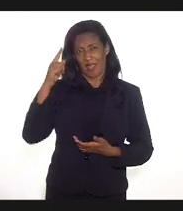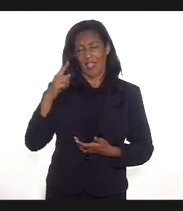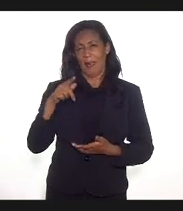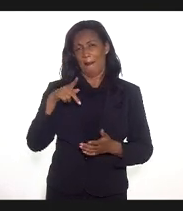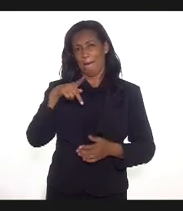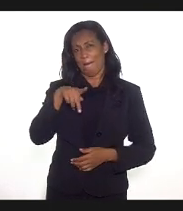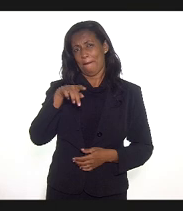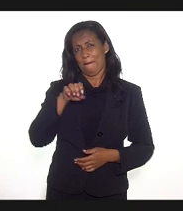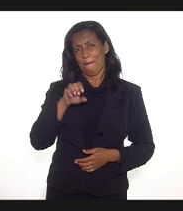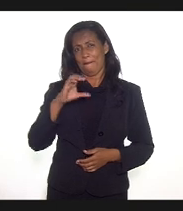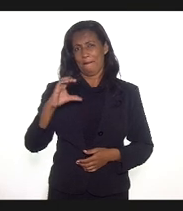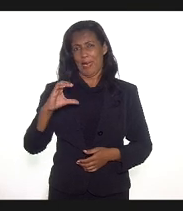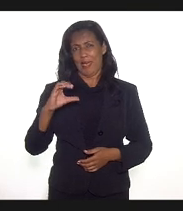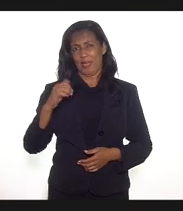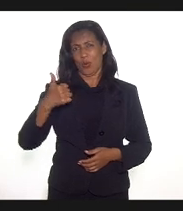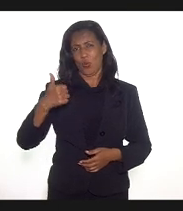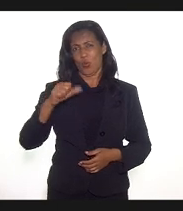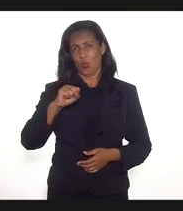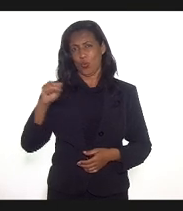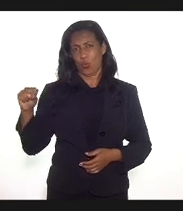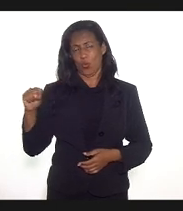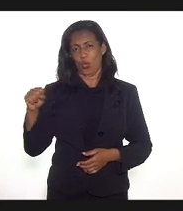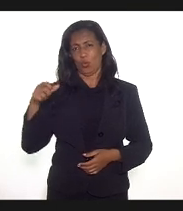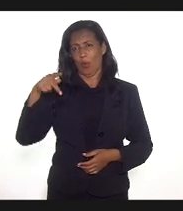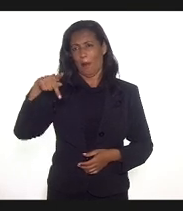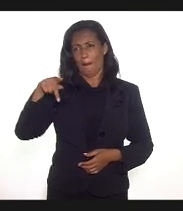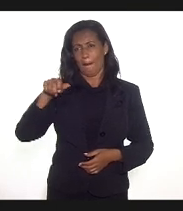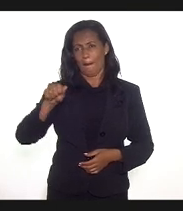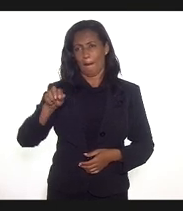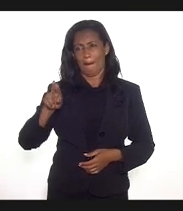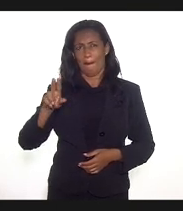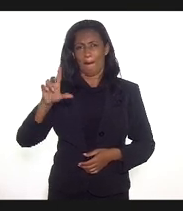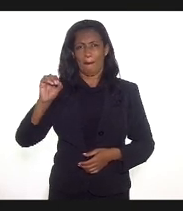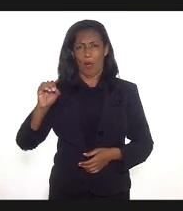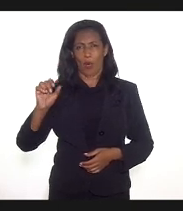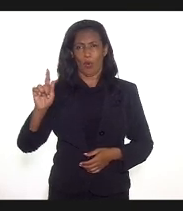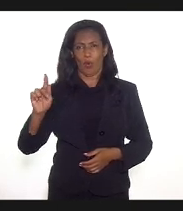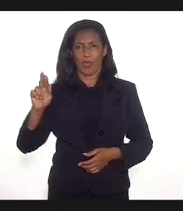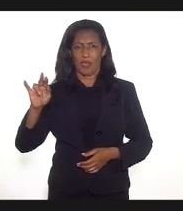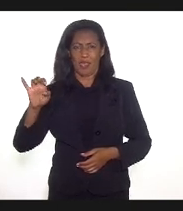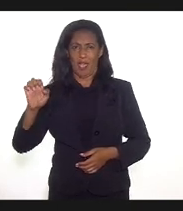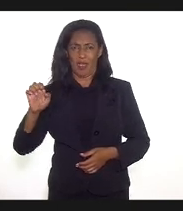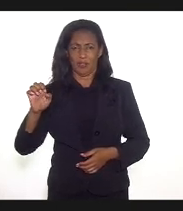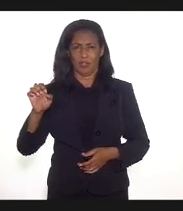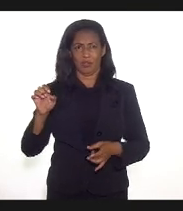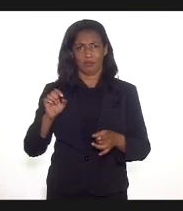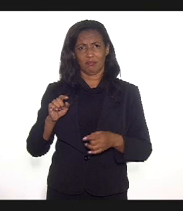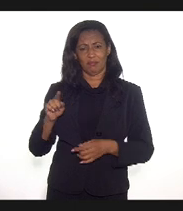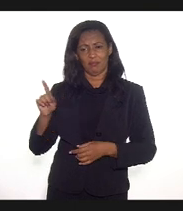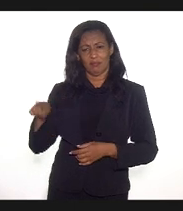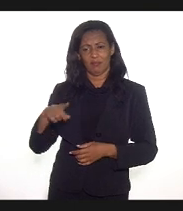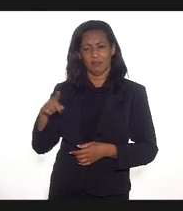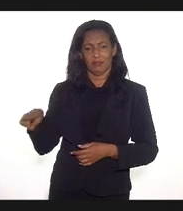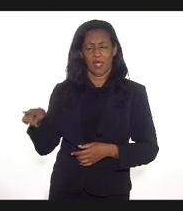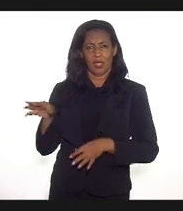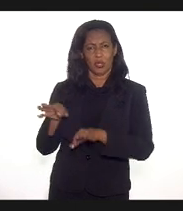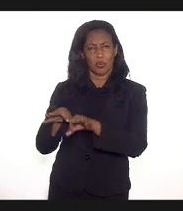188, lá do Plano Mais Brasil do Paulo Guedes, prevê a extinção do plano